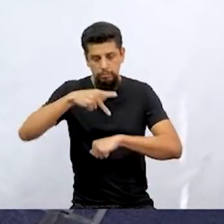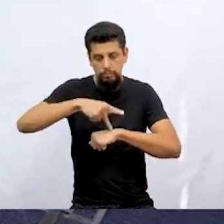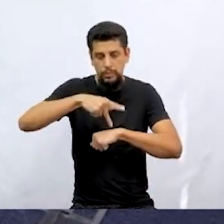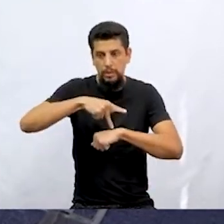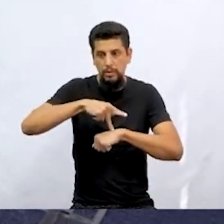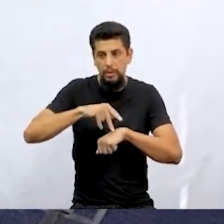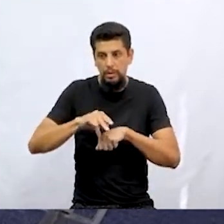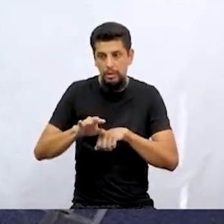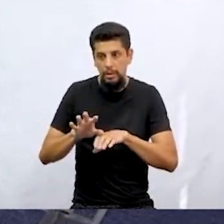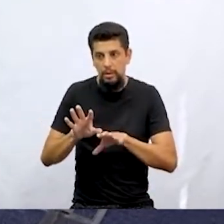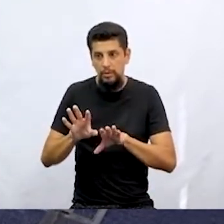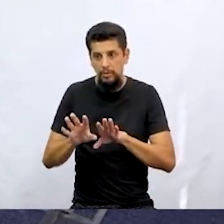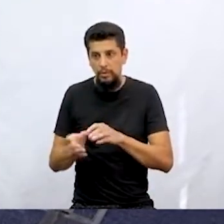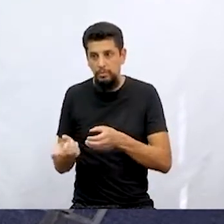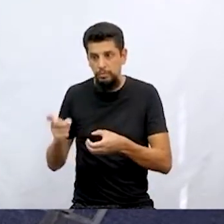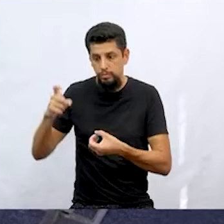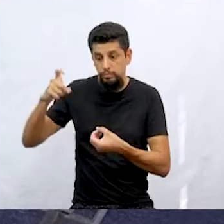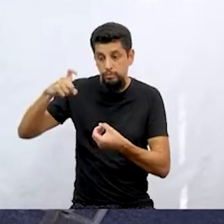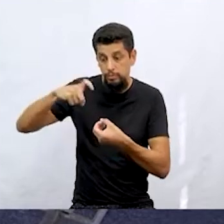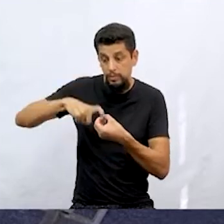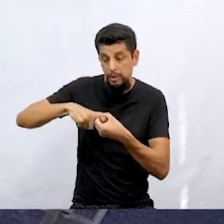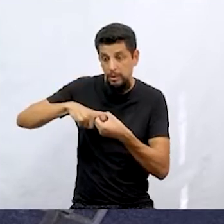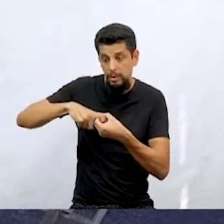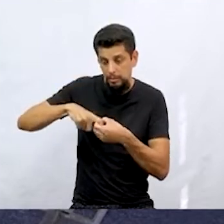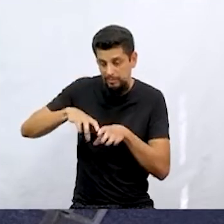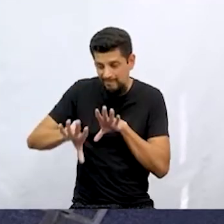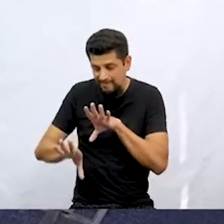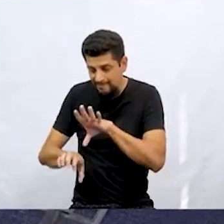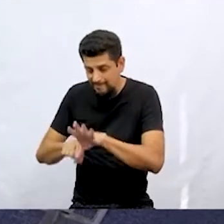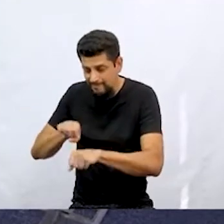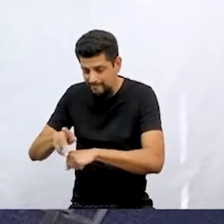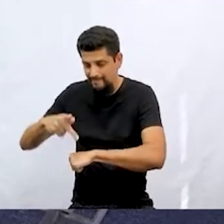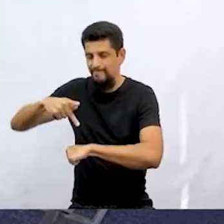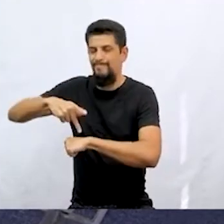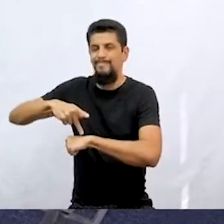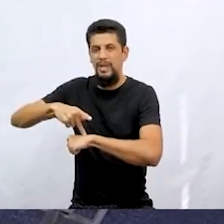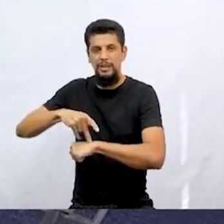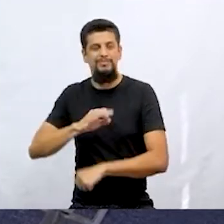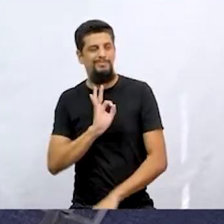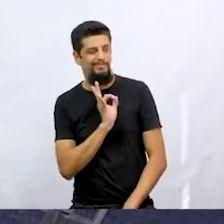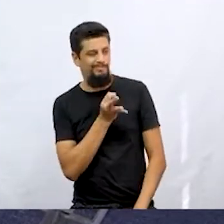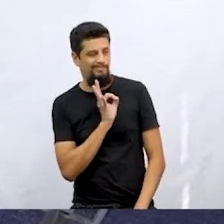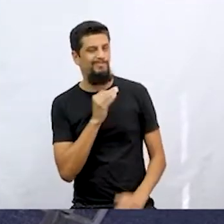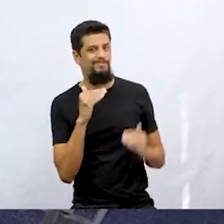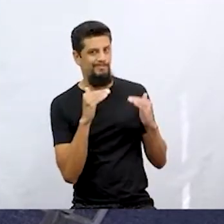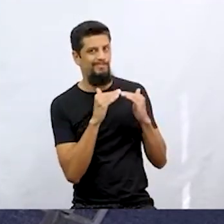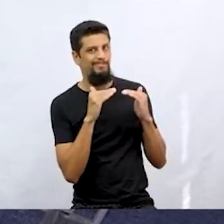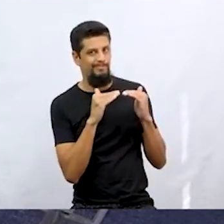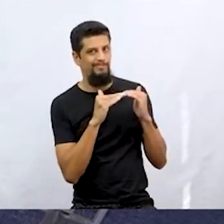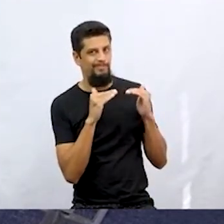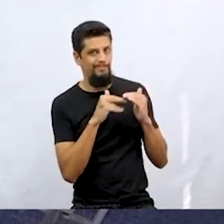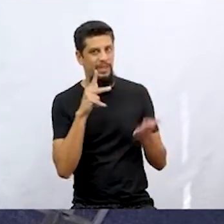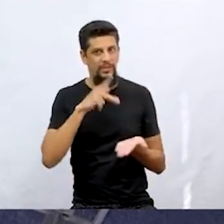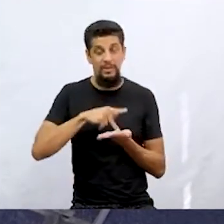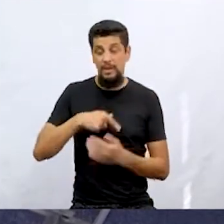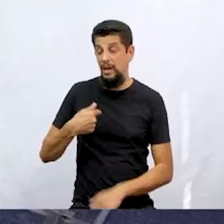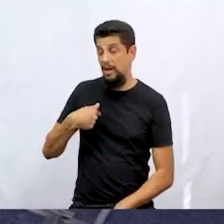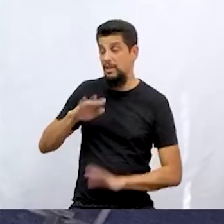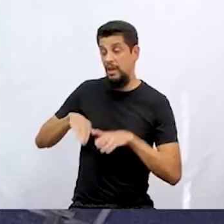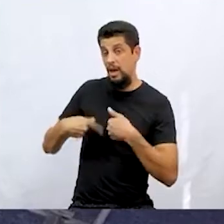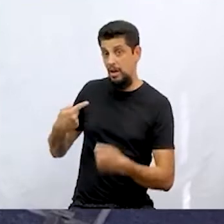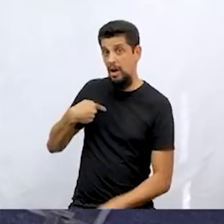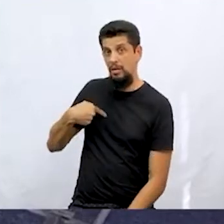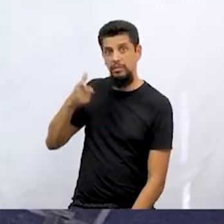tá? Você tinha que ter vindo... aqui, ah, pegar, é verdade. E pular. Então eu